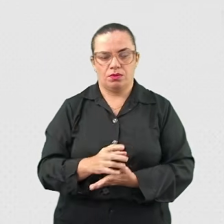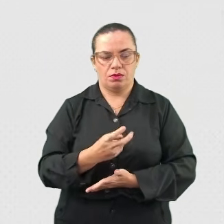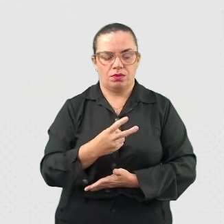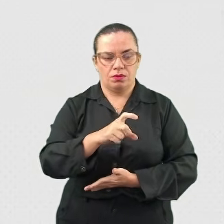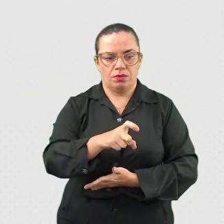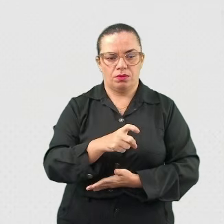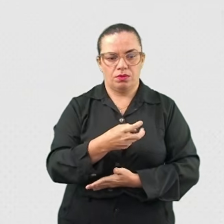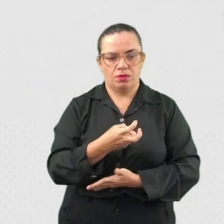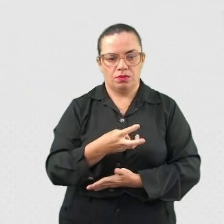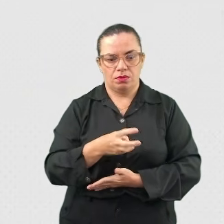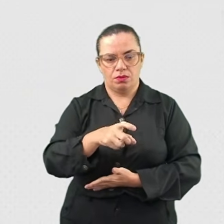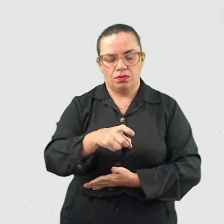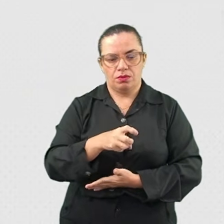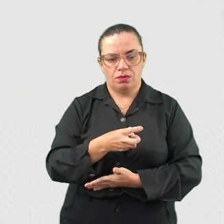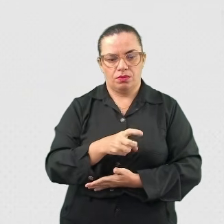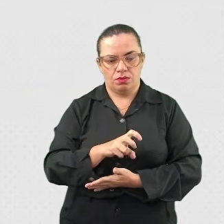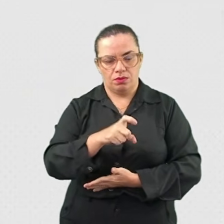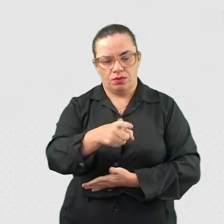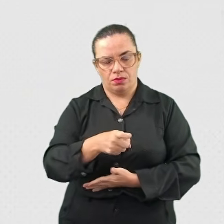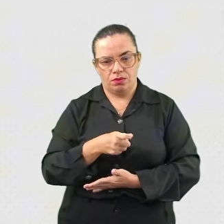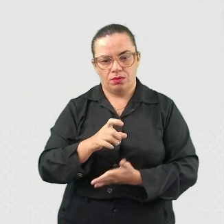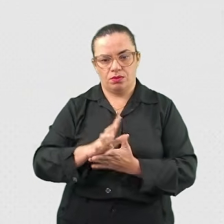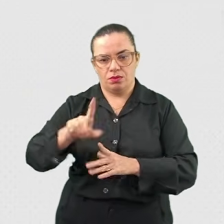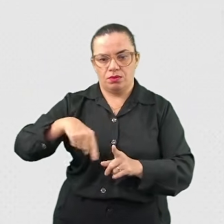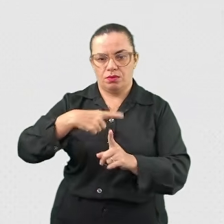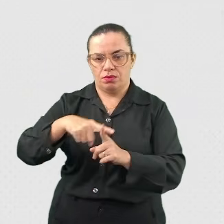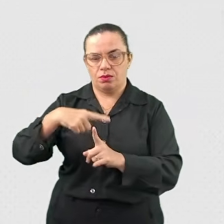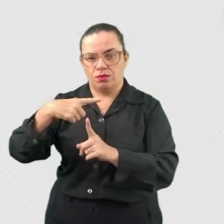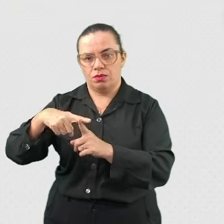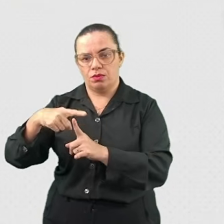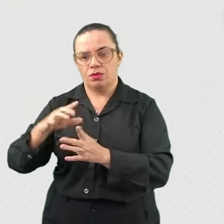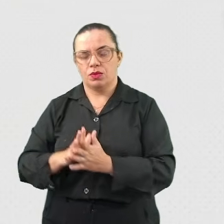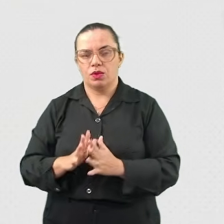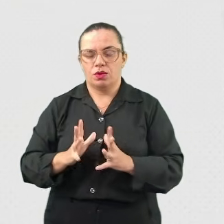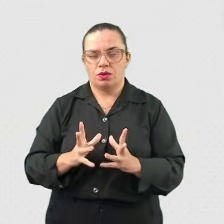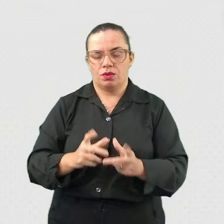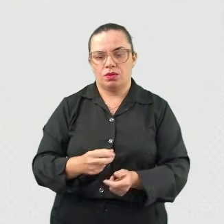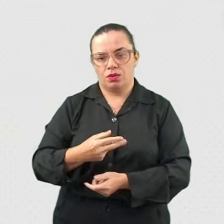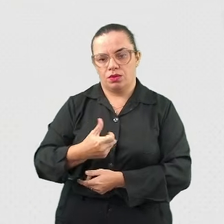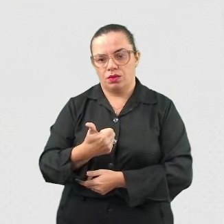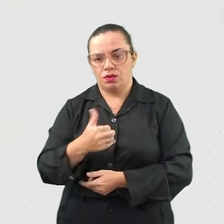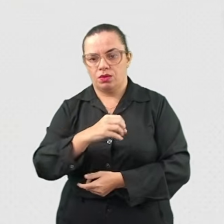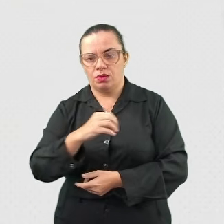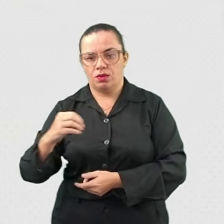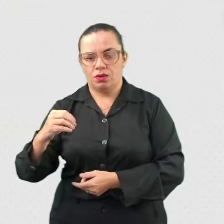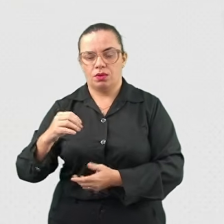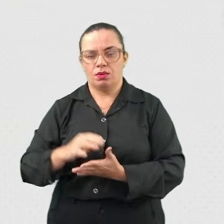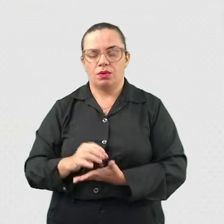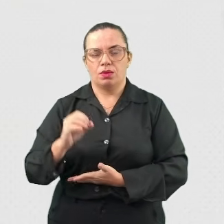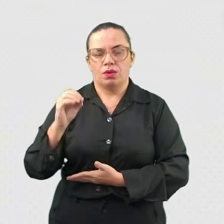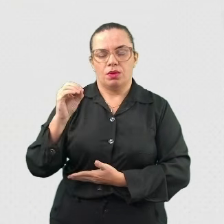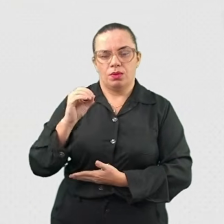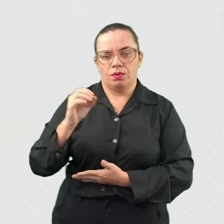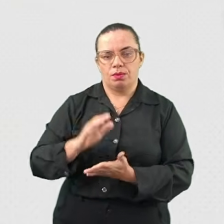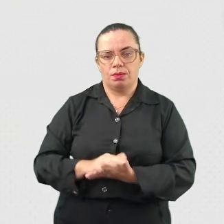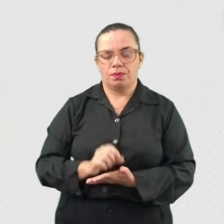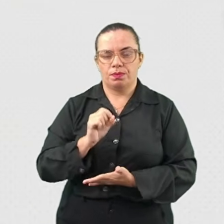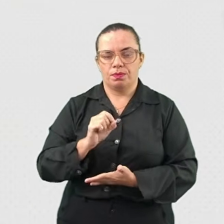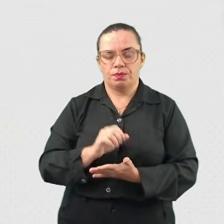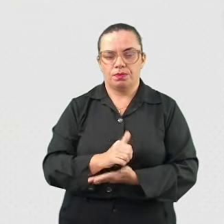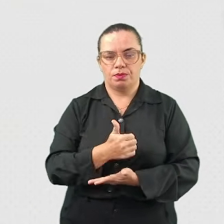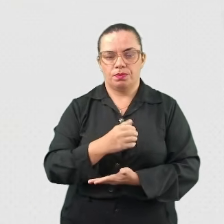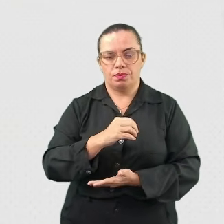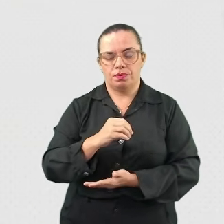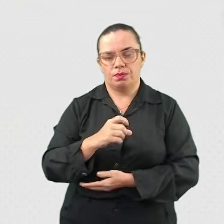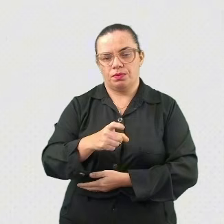3x, outro 5x, tu soma os três igual a 180. Então, você vai ter aqui 10x igual a